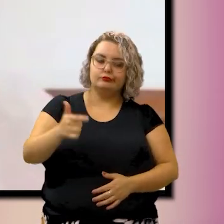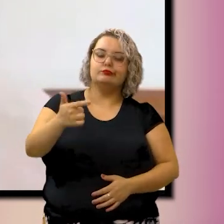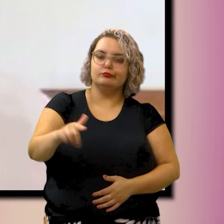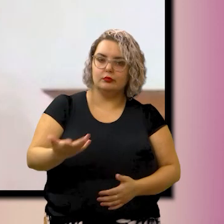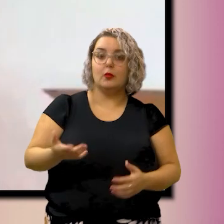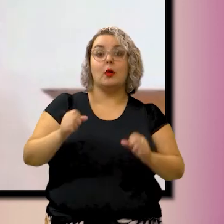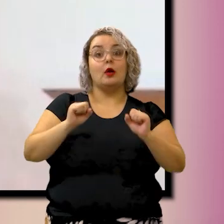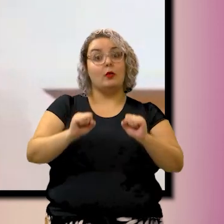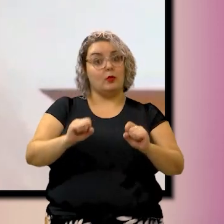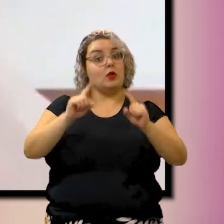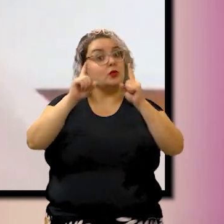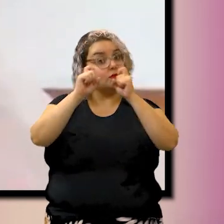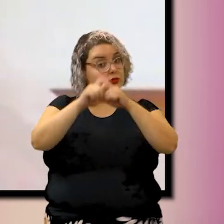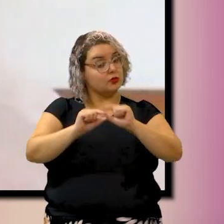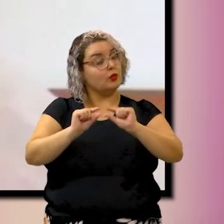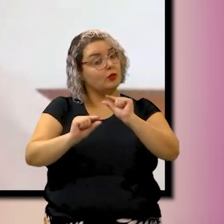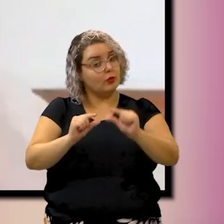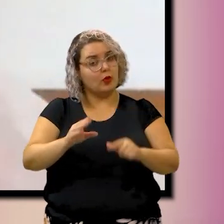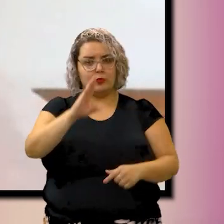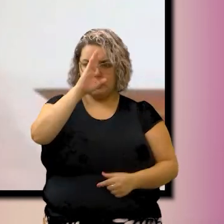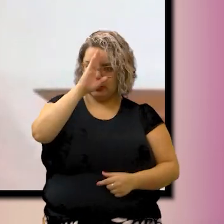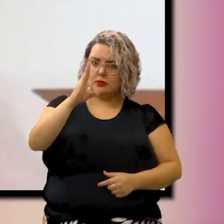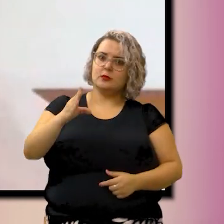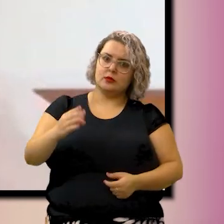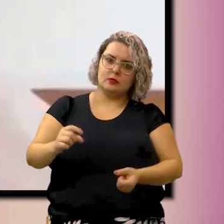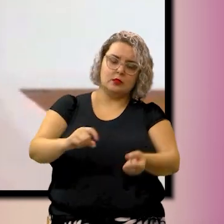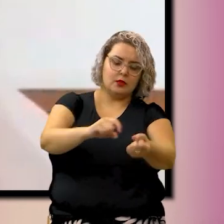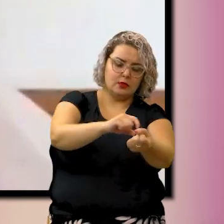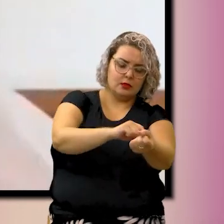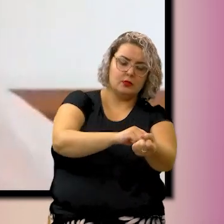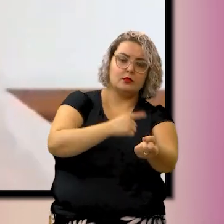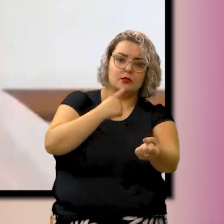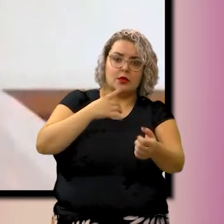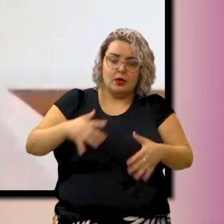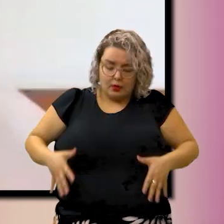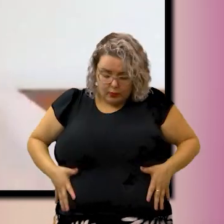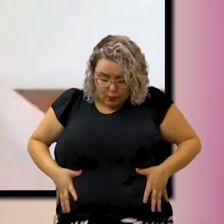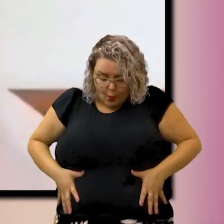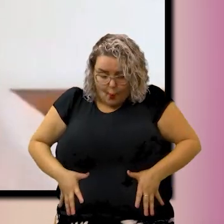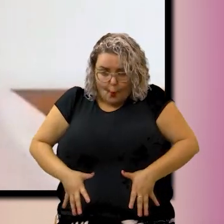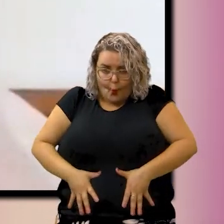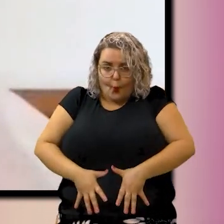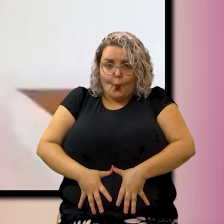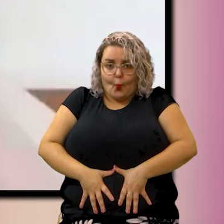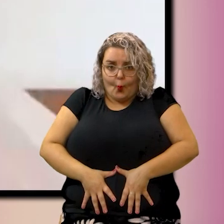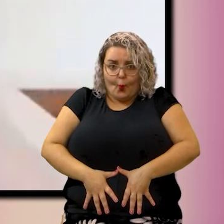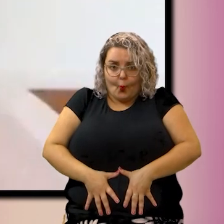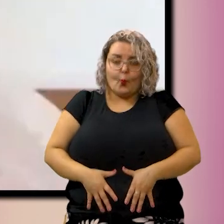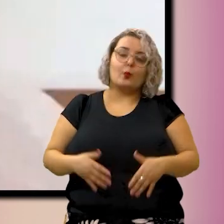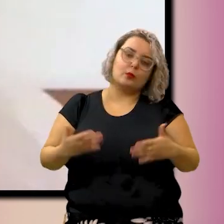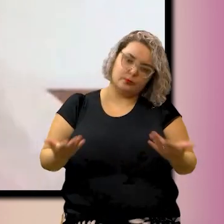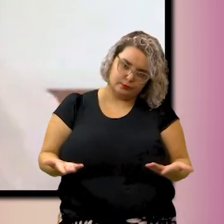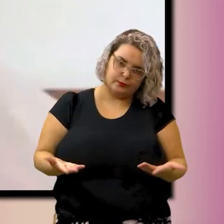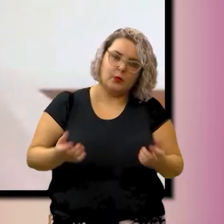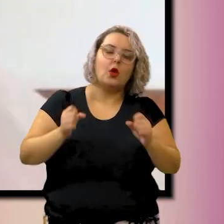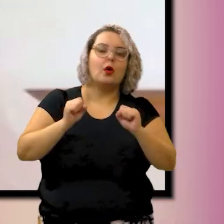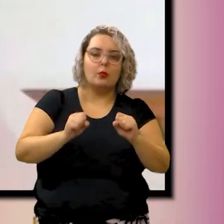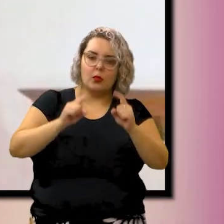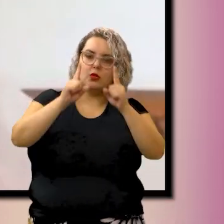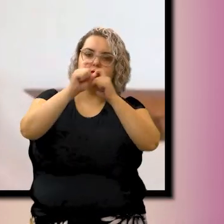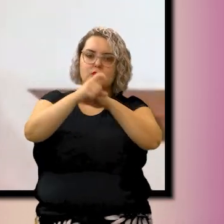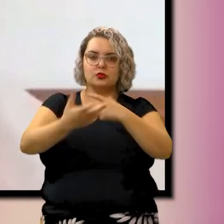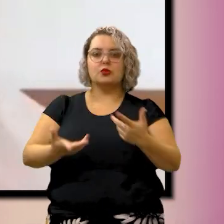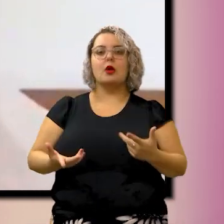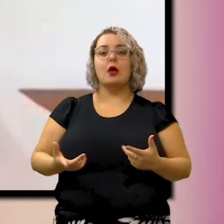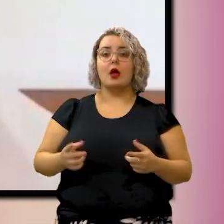dias isso se repete, você pode estar dificultando um pouco, principalmente a circulação ali na altura da barriga, né? Roupas muito apertadas nessa